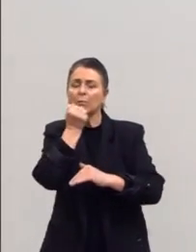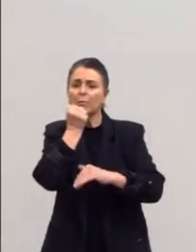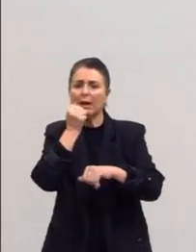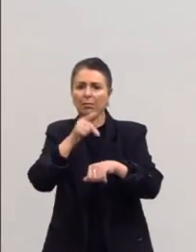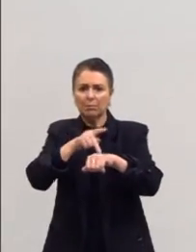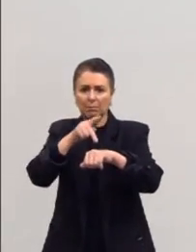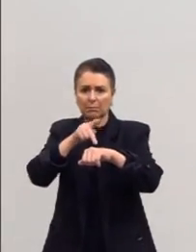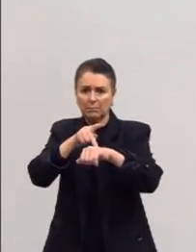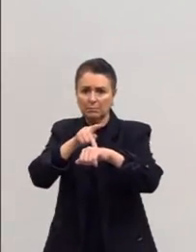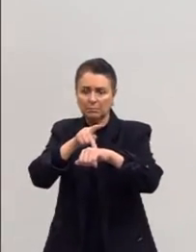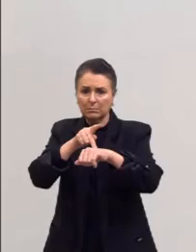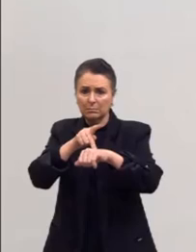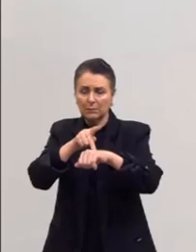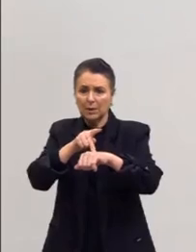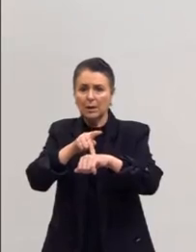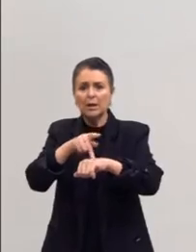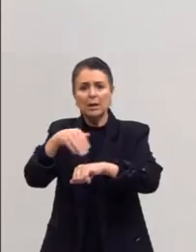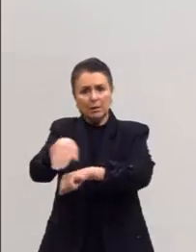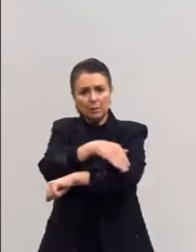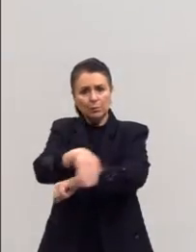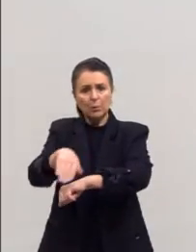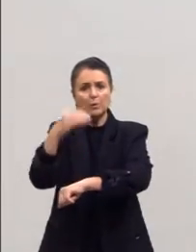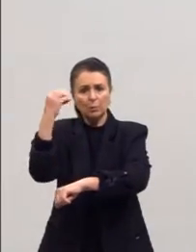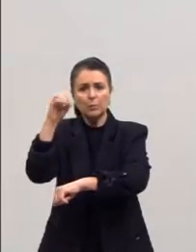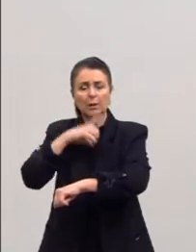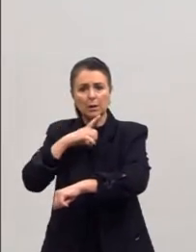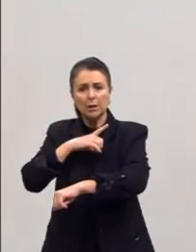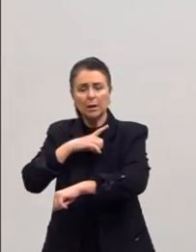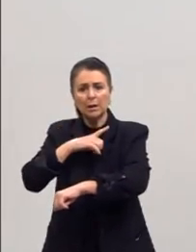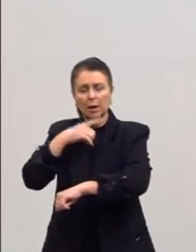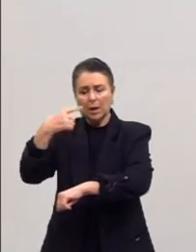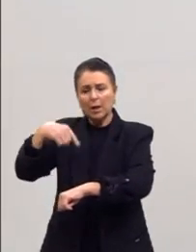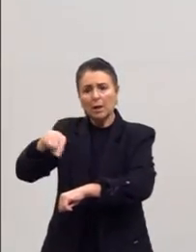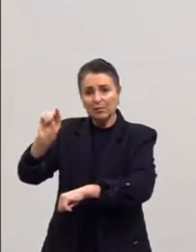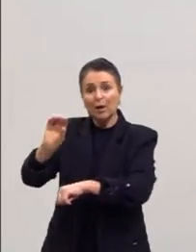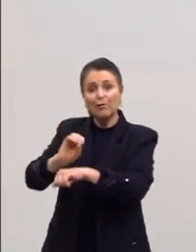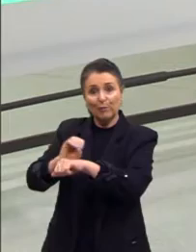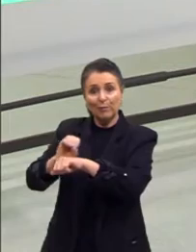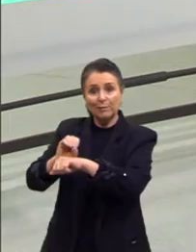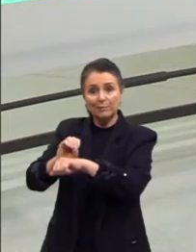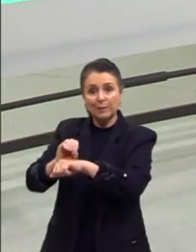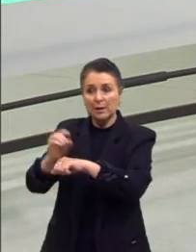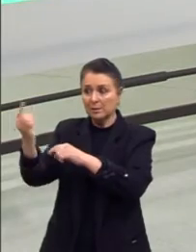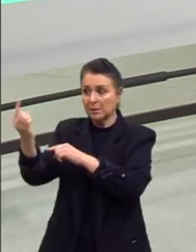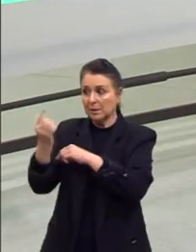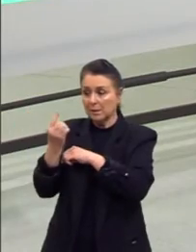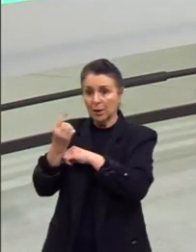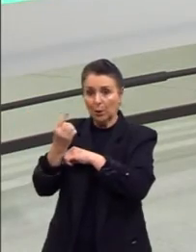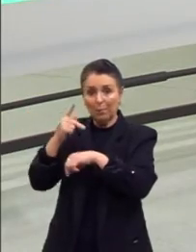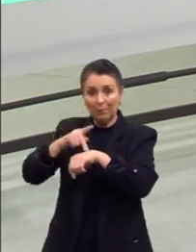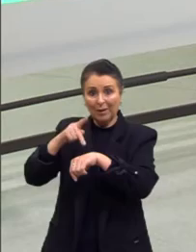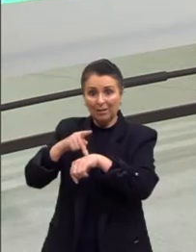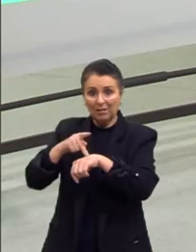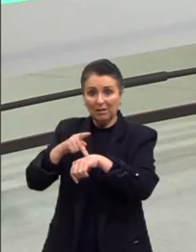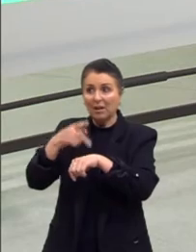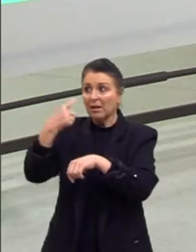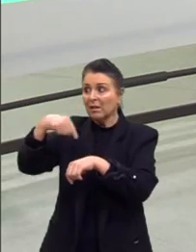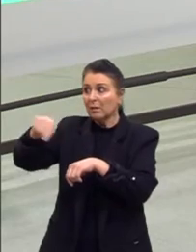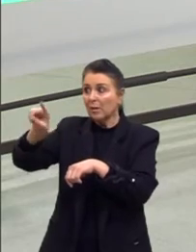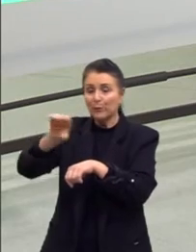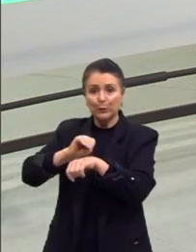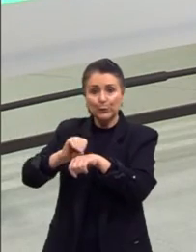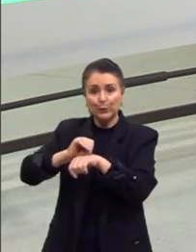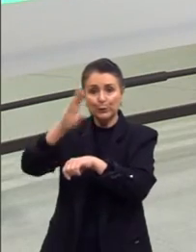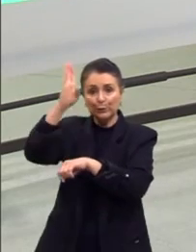trazer um pedras colocadas aqui nas ruas de Porto Alegre e aí levava na sua ouro para ter exatamente então ele de Maroca né mas